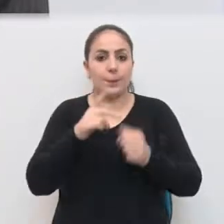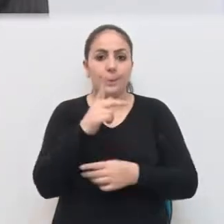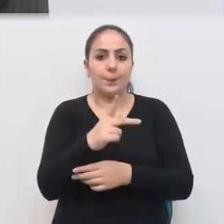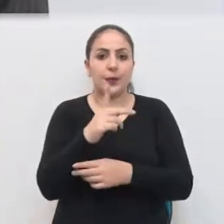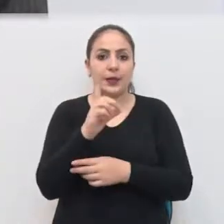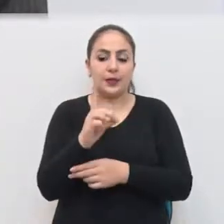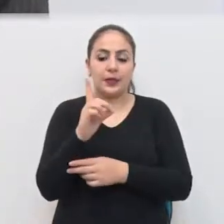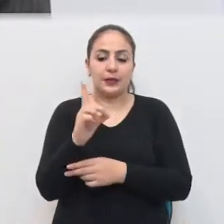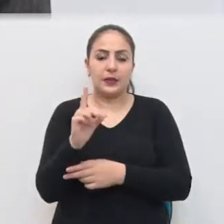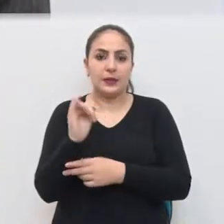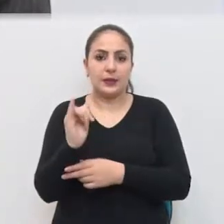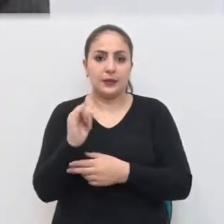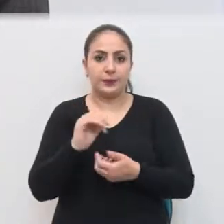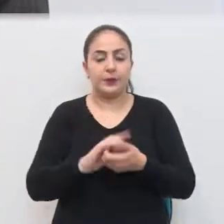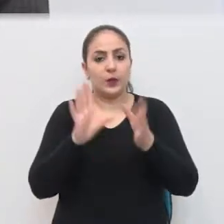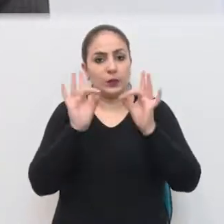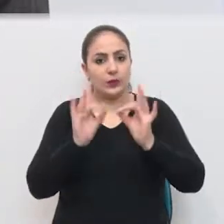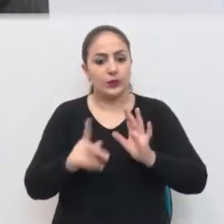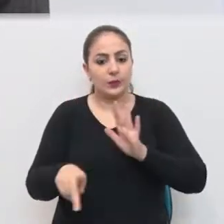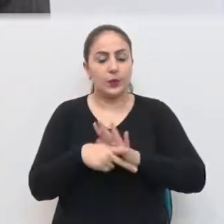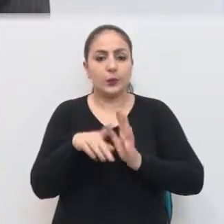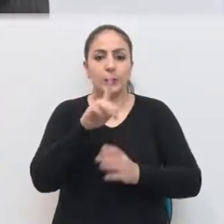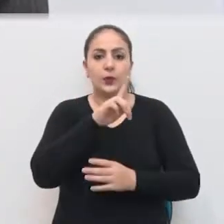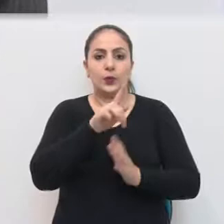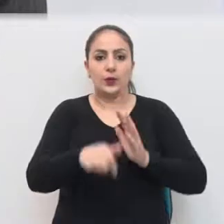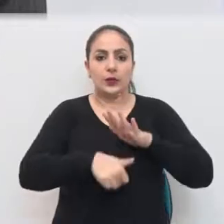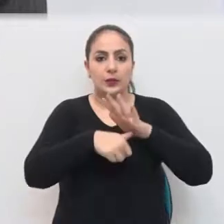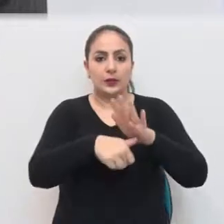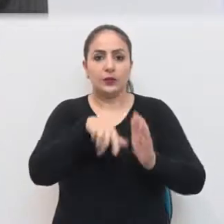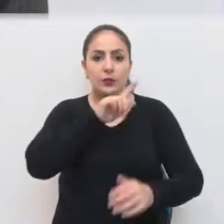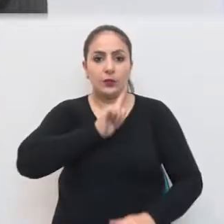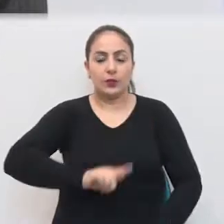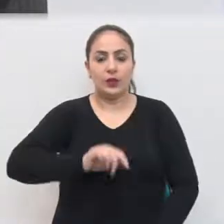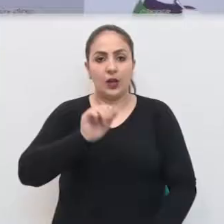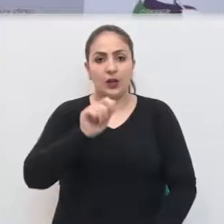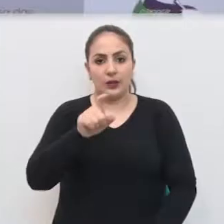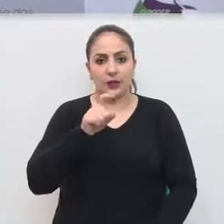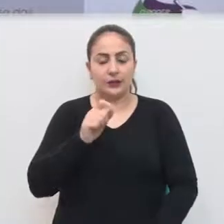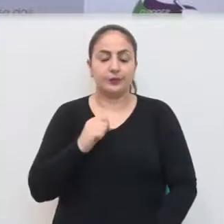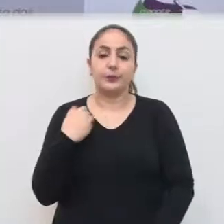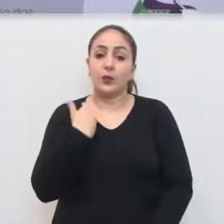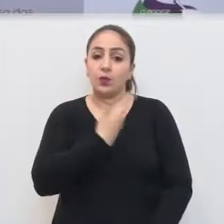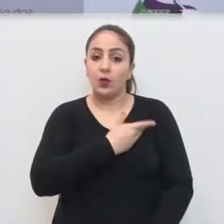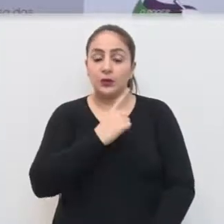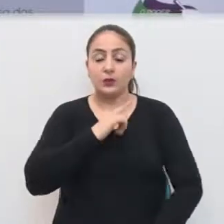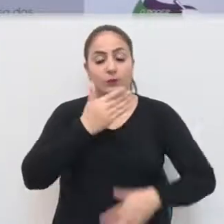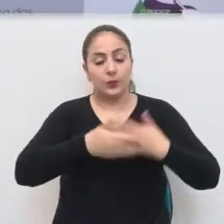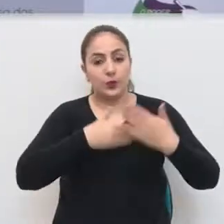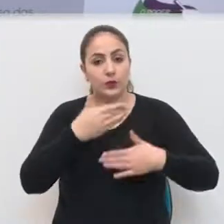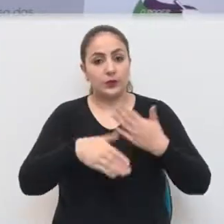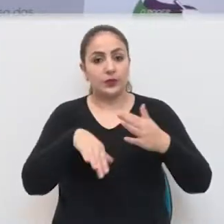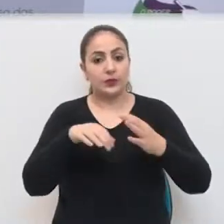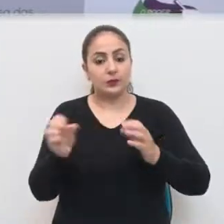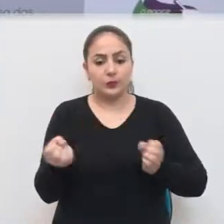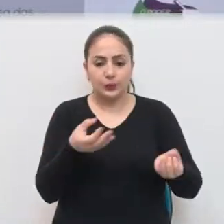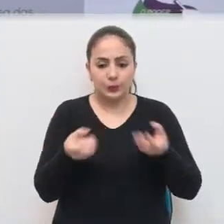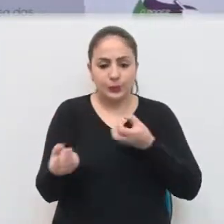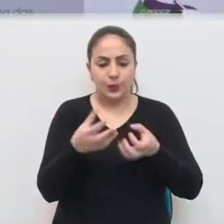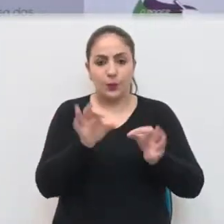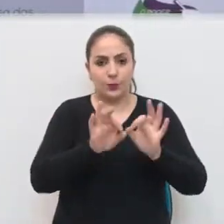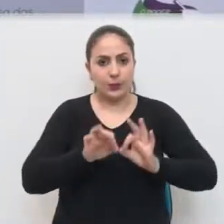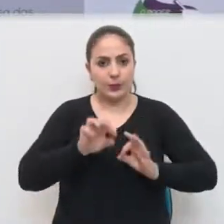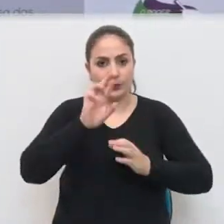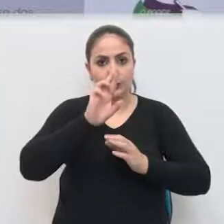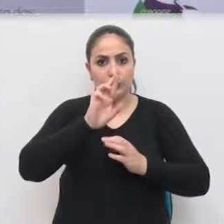altera o PDDI. Os detalhes com o líder do governo, Alex Necker. Estamos num processo de atualização do plano diretor, que